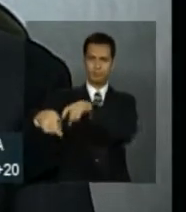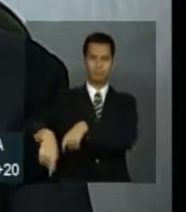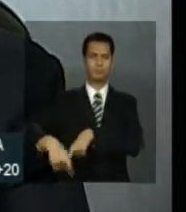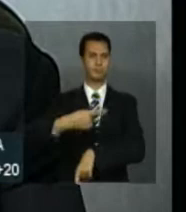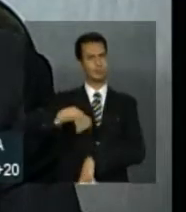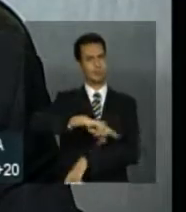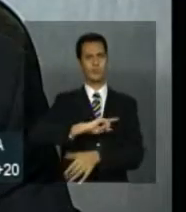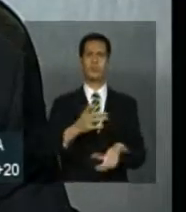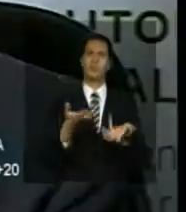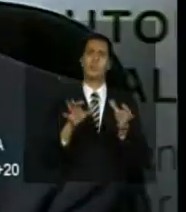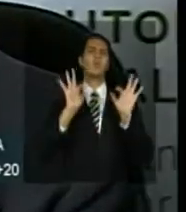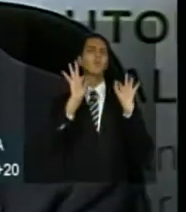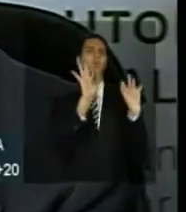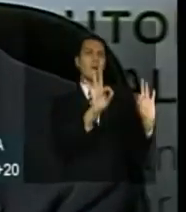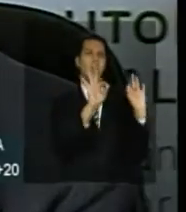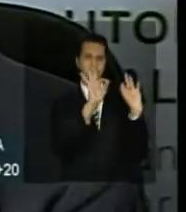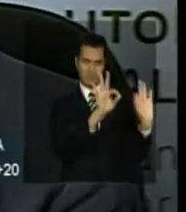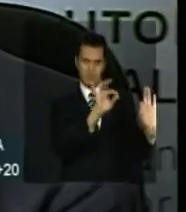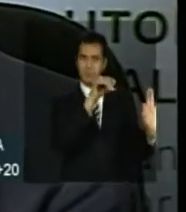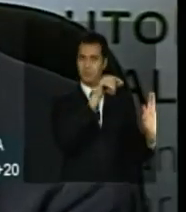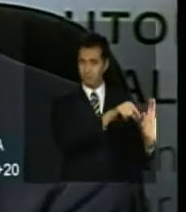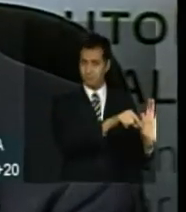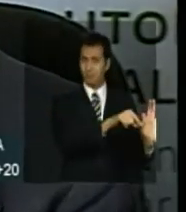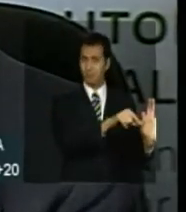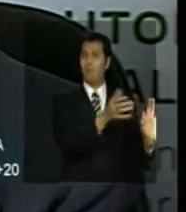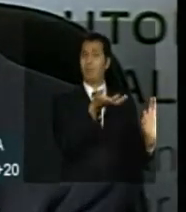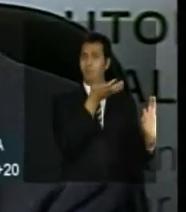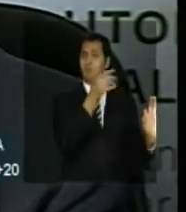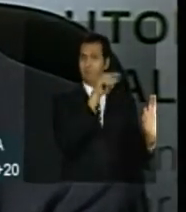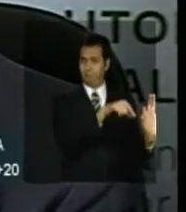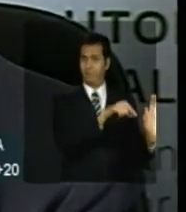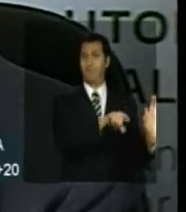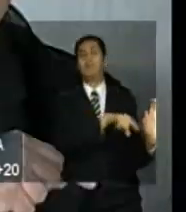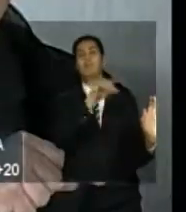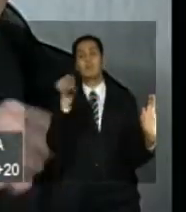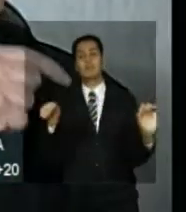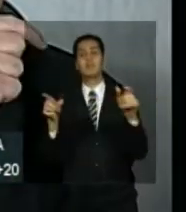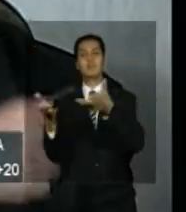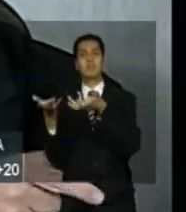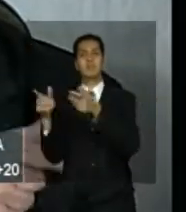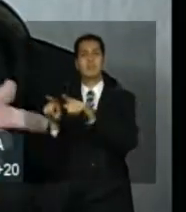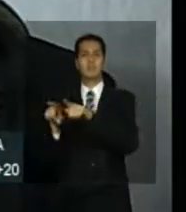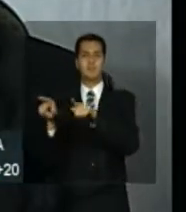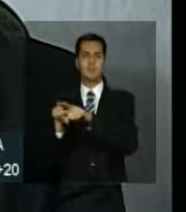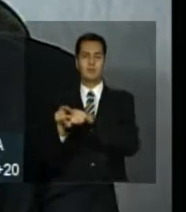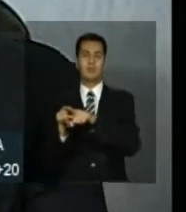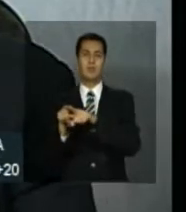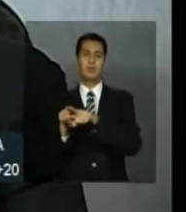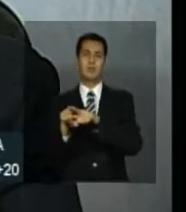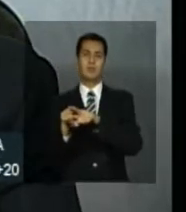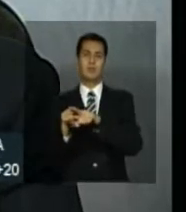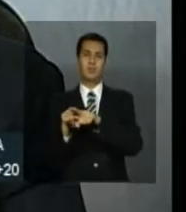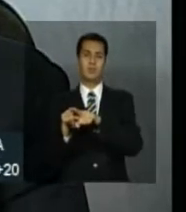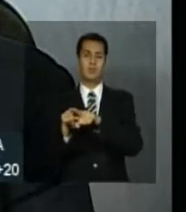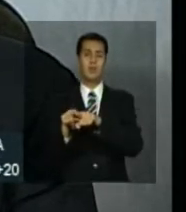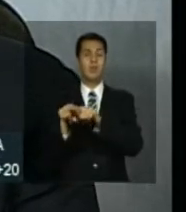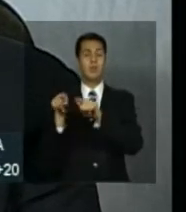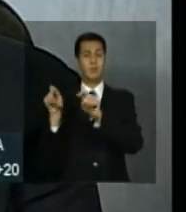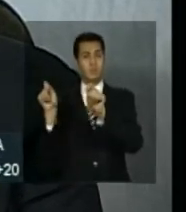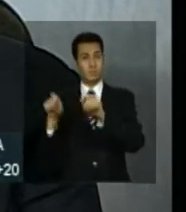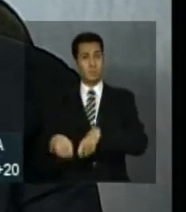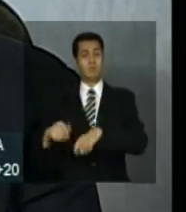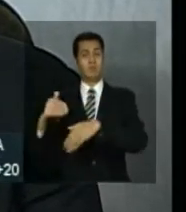mais perto da qualidade do produto e da e do condicionamento que nós vamos dar para que ele possa se